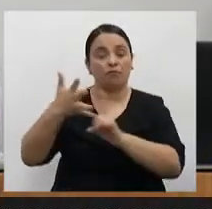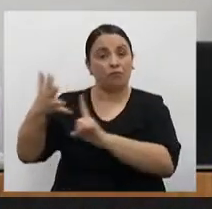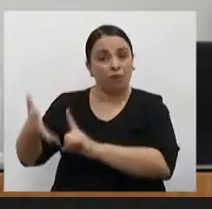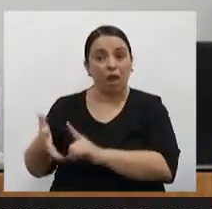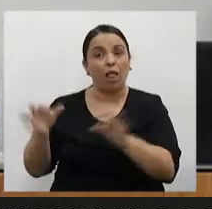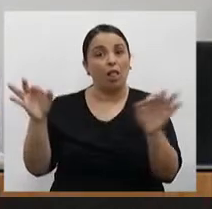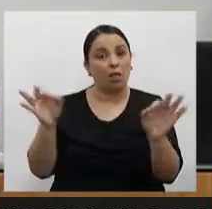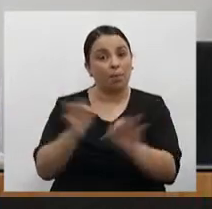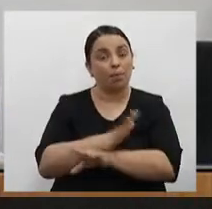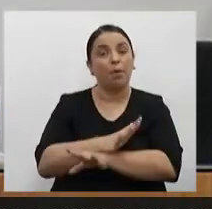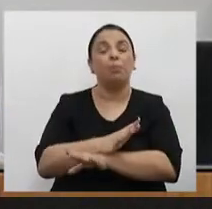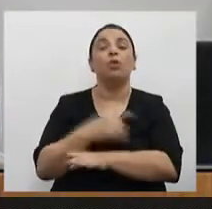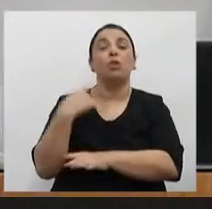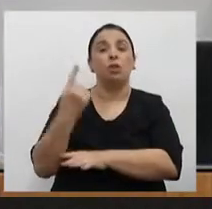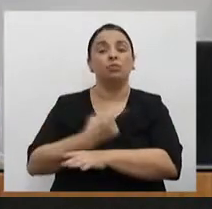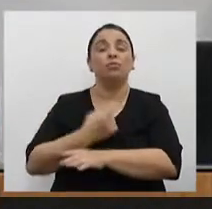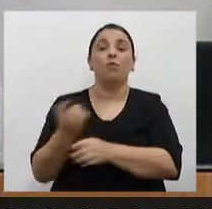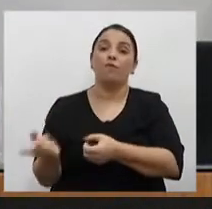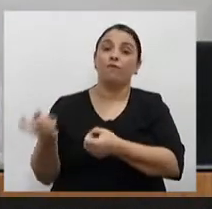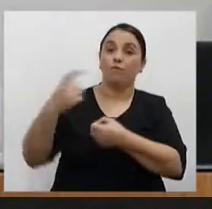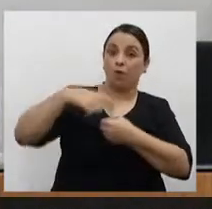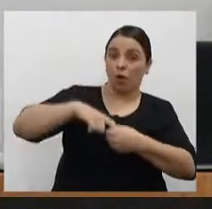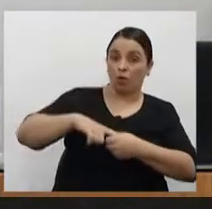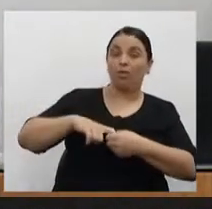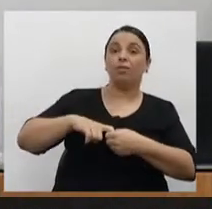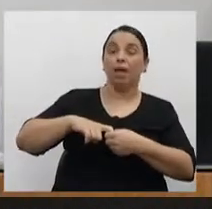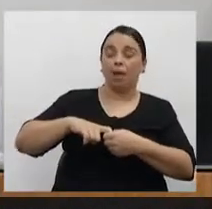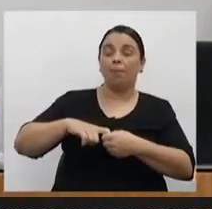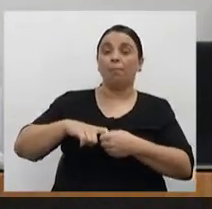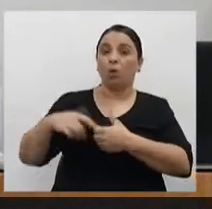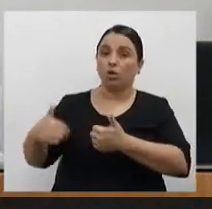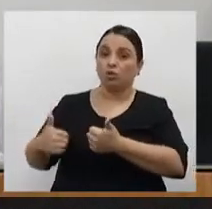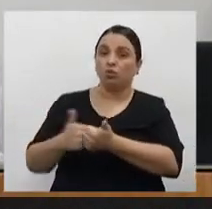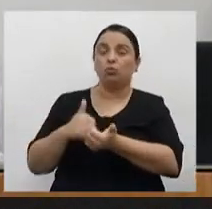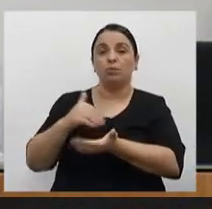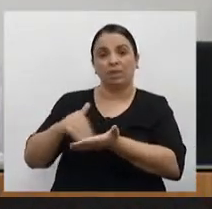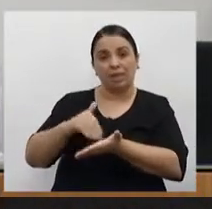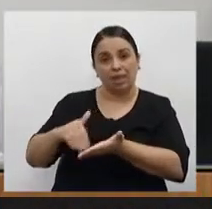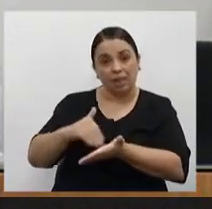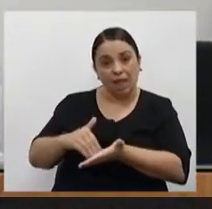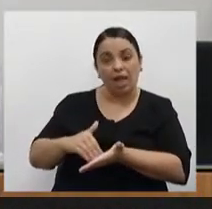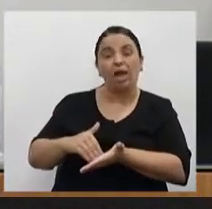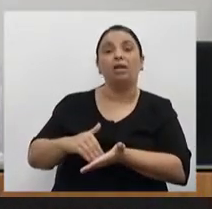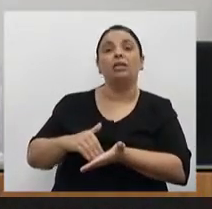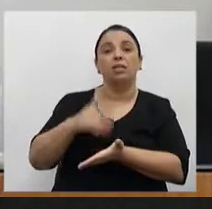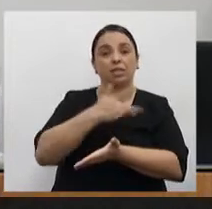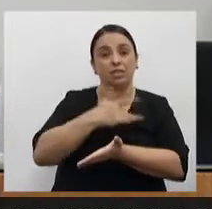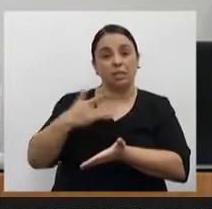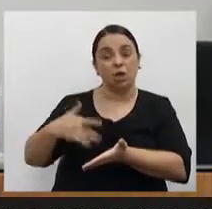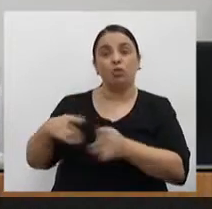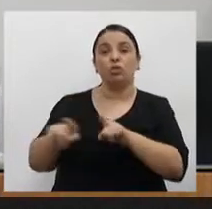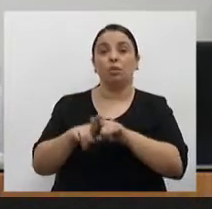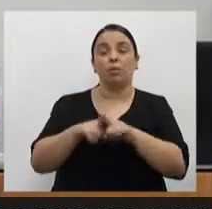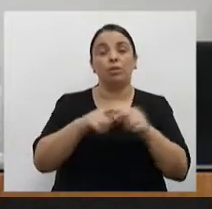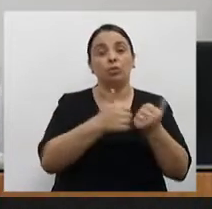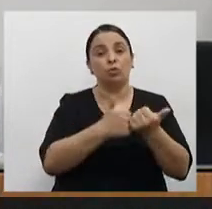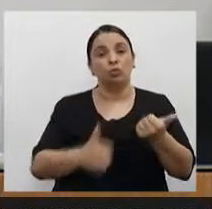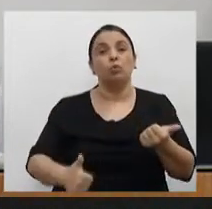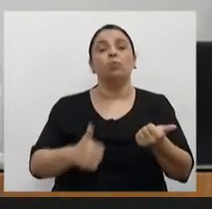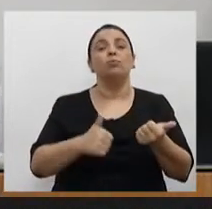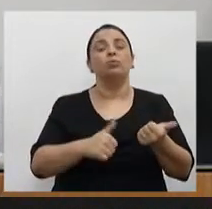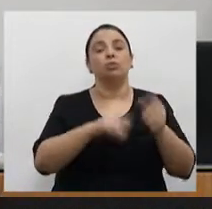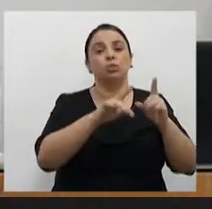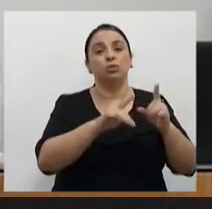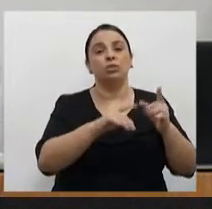dos convidados, nós retornaremos com a nossa subsecretaria, com o subsecretário de Direitos Humanos também, e o coordenador